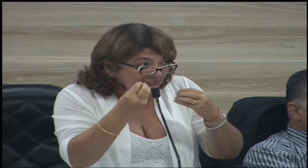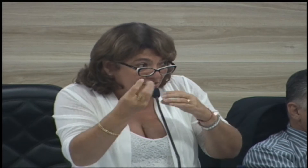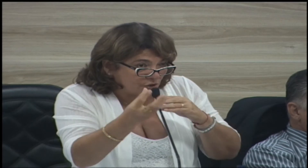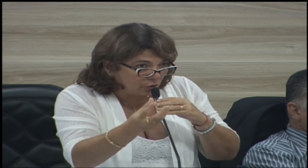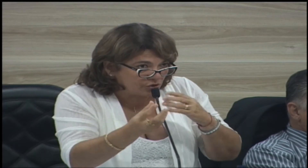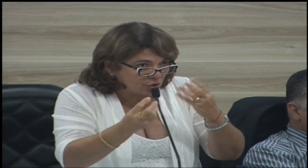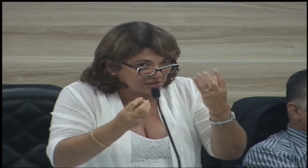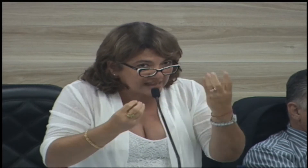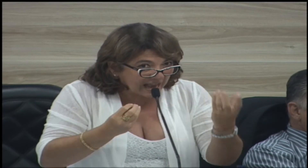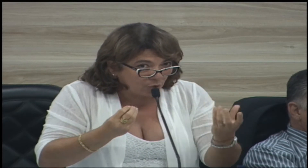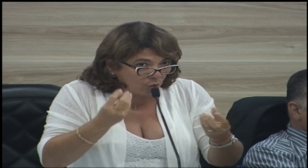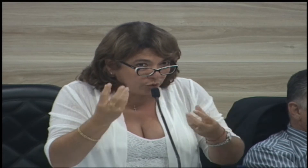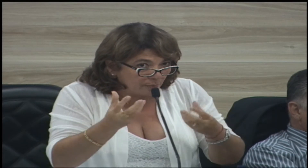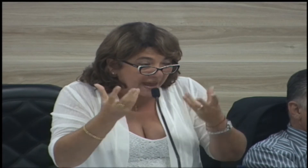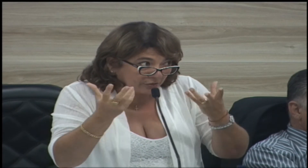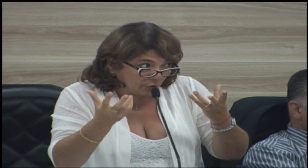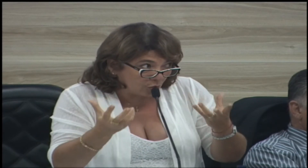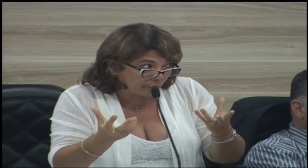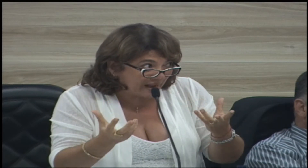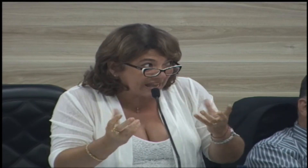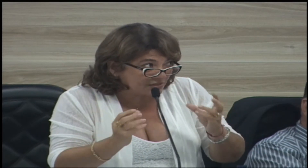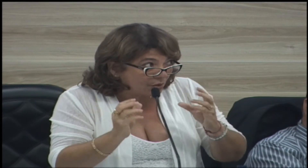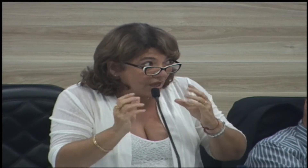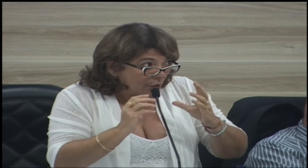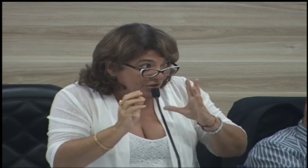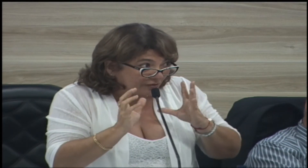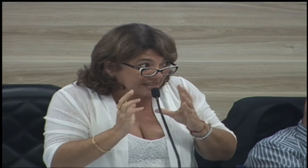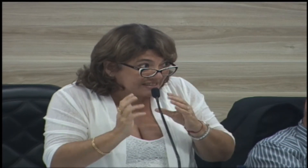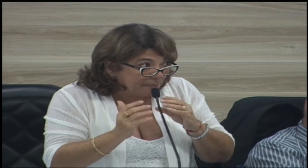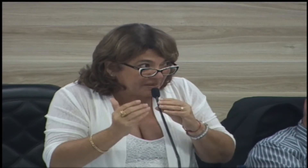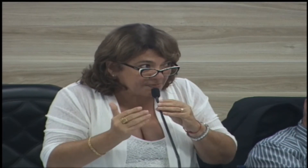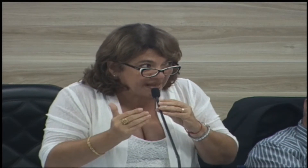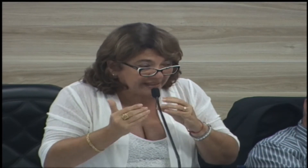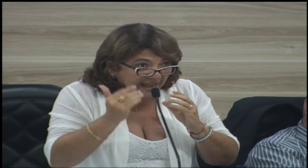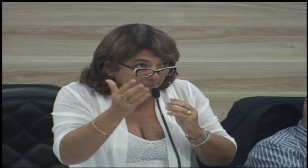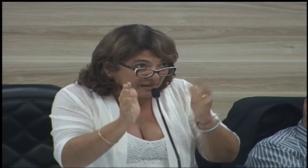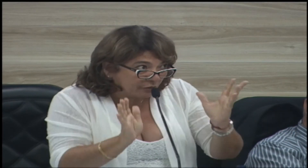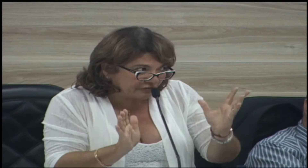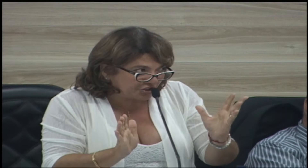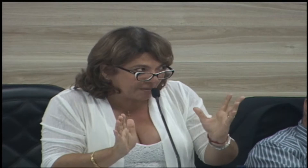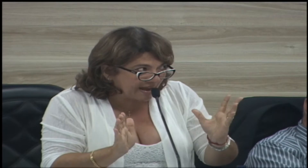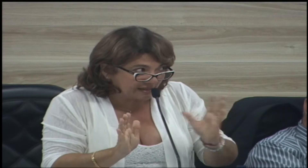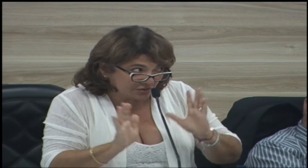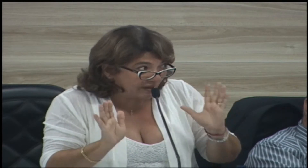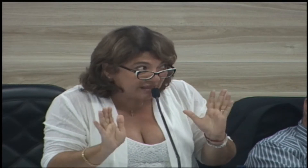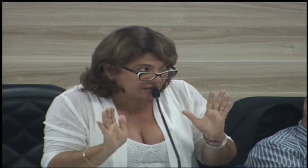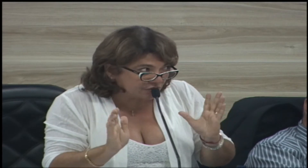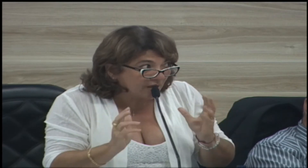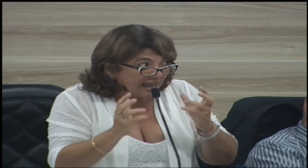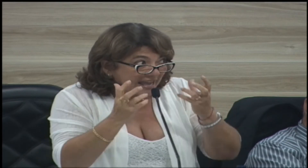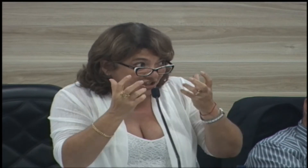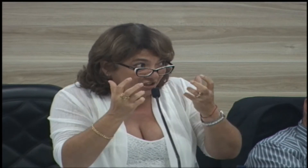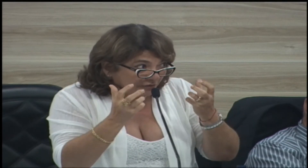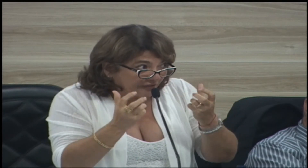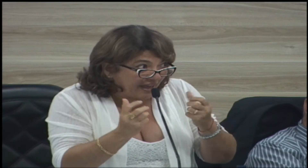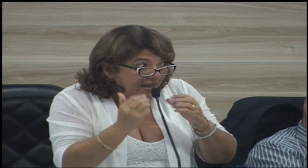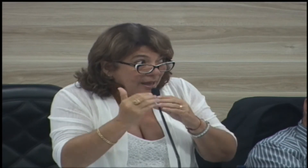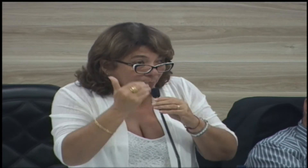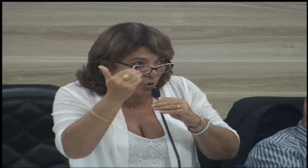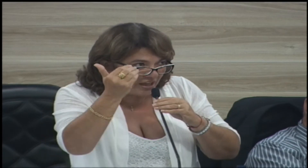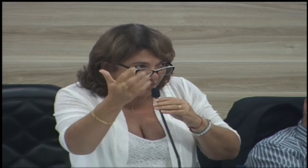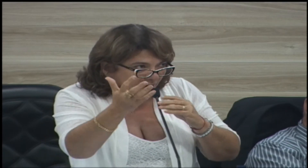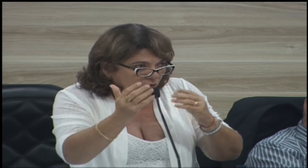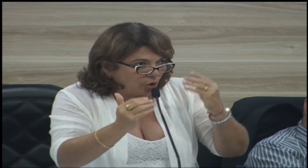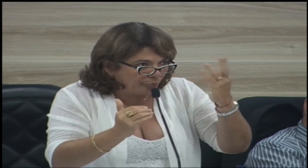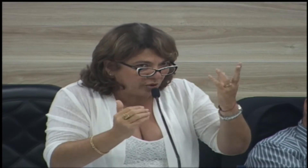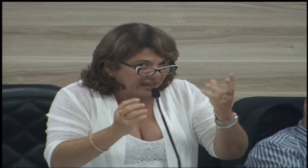discutir as soluções a curto, médio e longo prazo, eu acho que não é simplesmente reabrir ou fechar mais, não é isso. É a gente ver